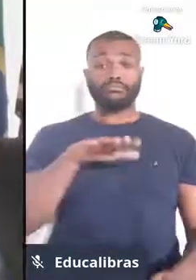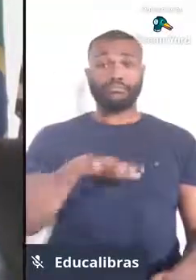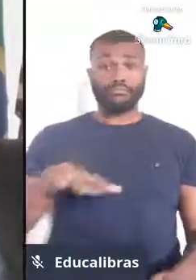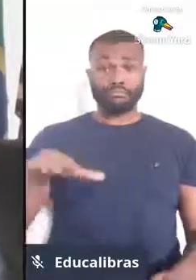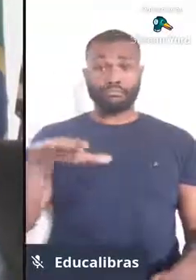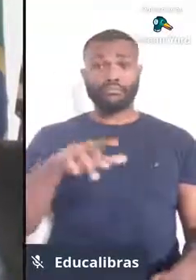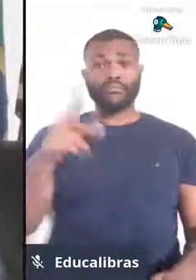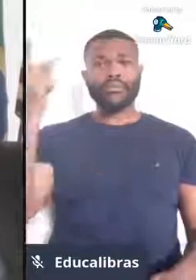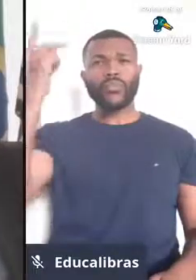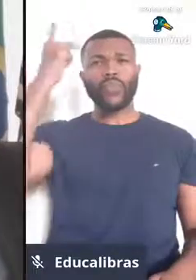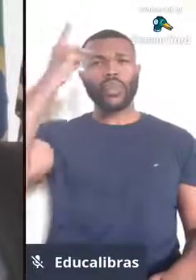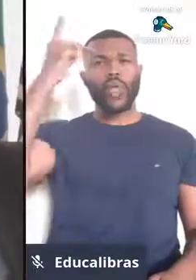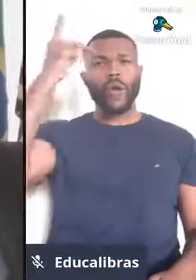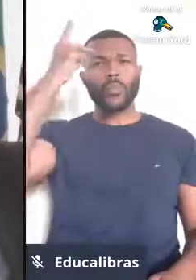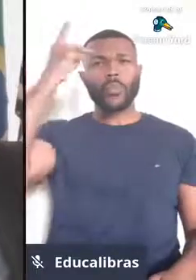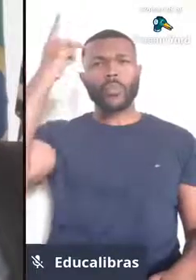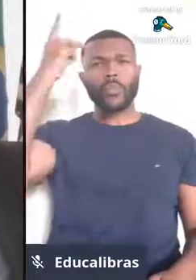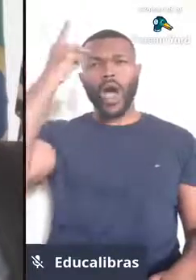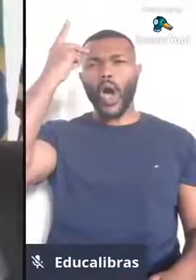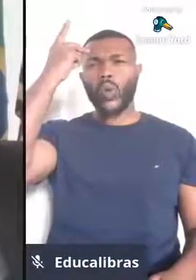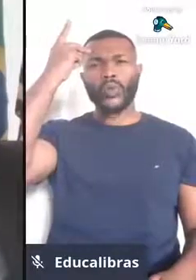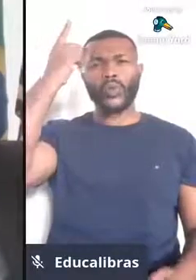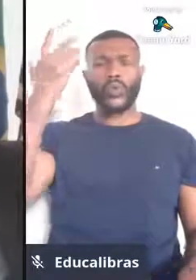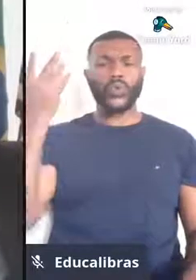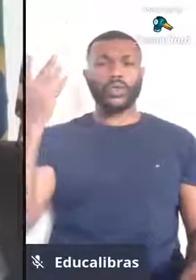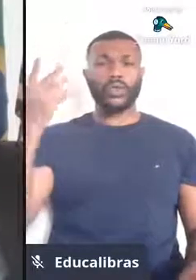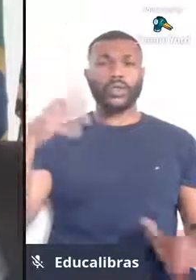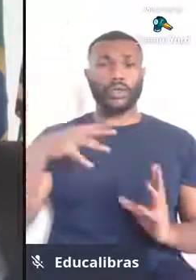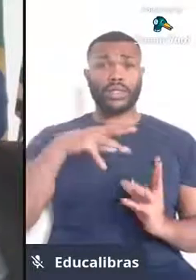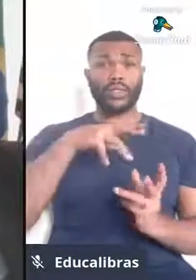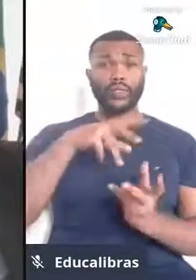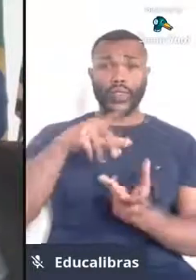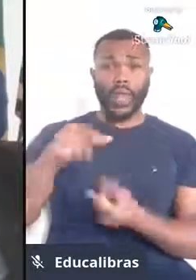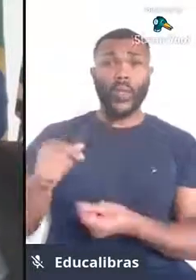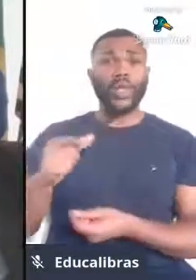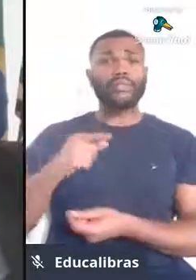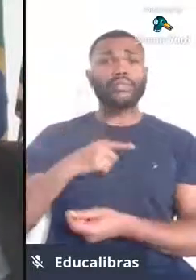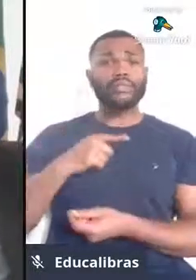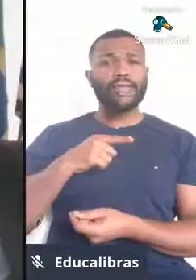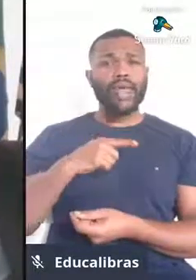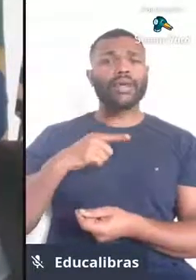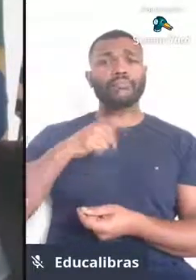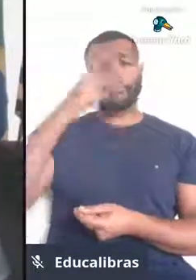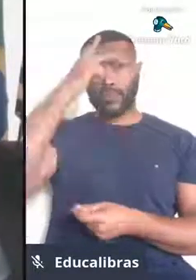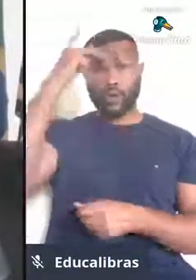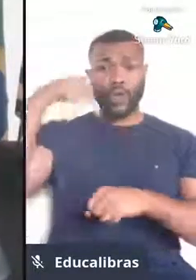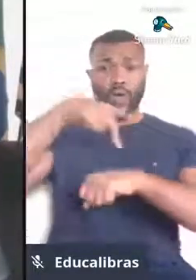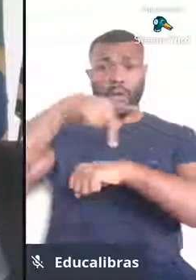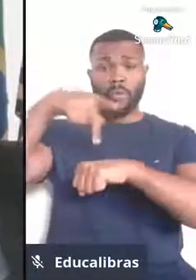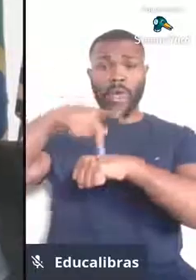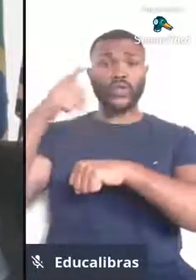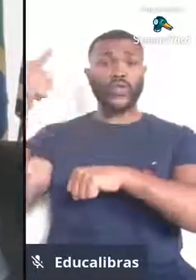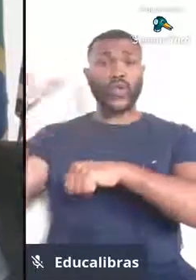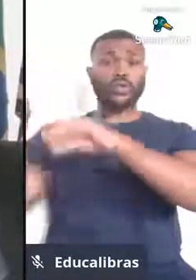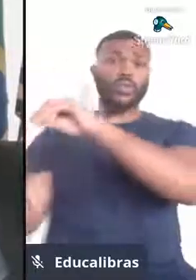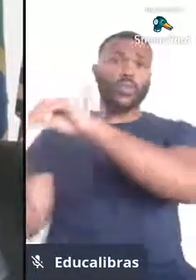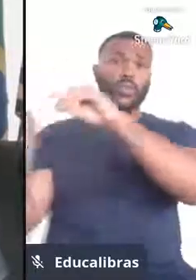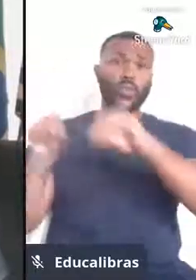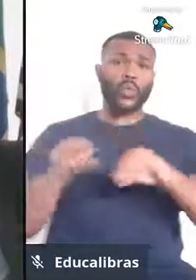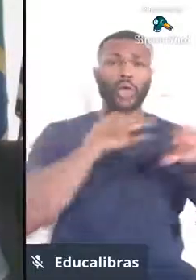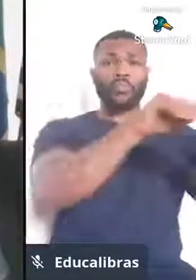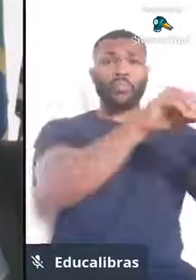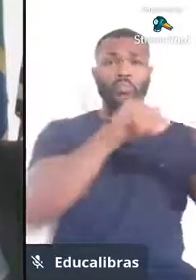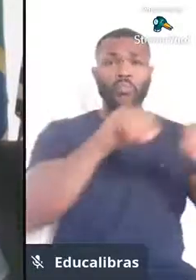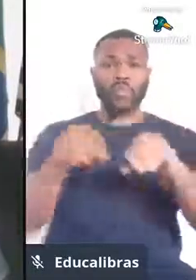uma cidade que nasce internacional, porque a gente tem aí várias e várias ondas de imigrantes, Então, contar essas características